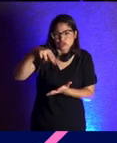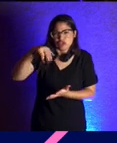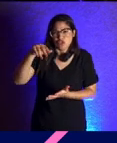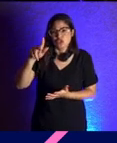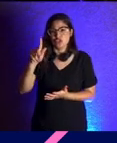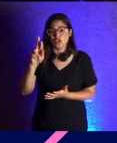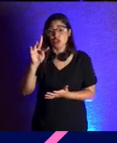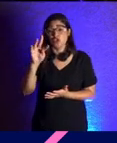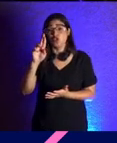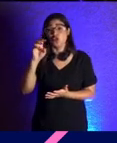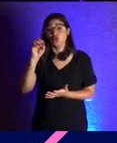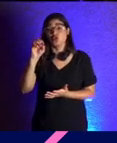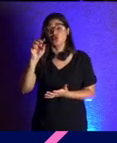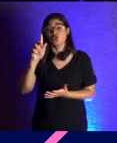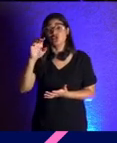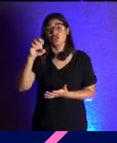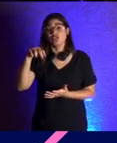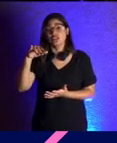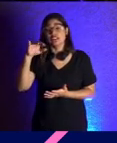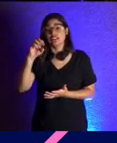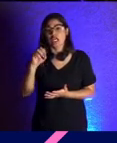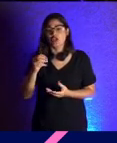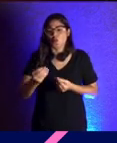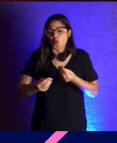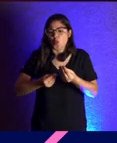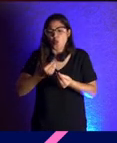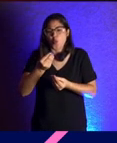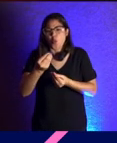ou fazem análise de cobertura de detalhes únicos?